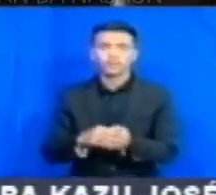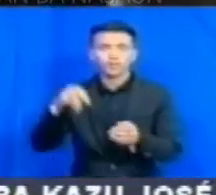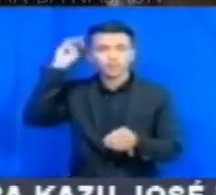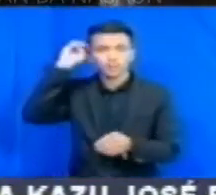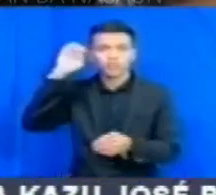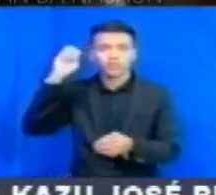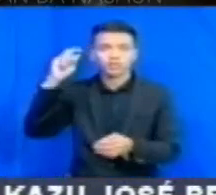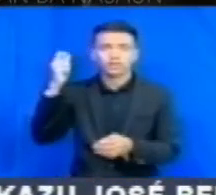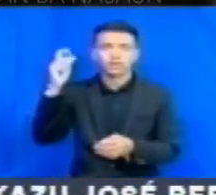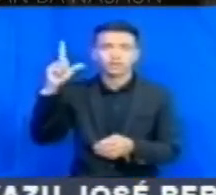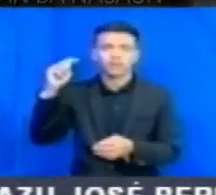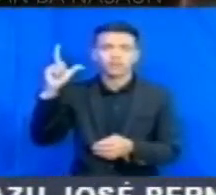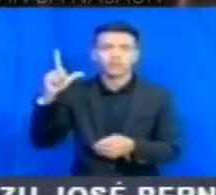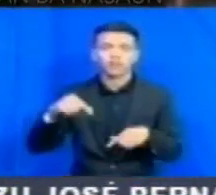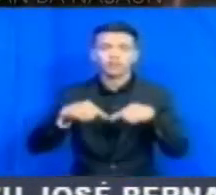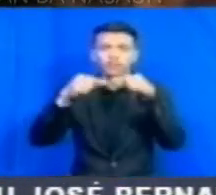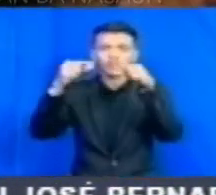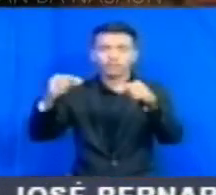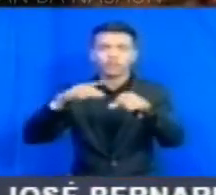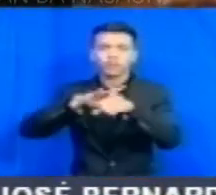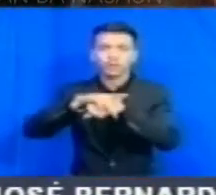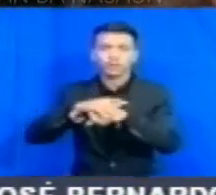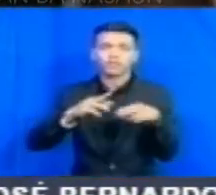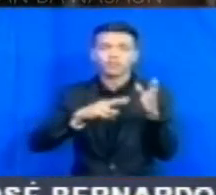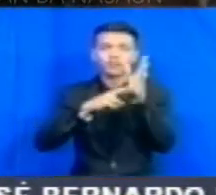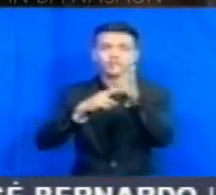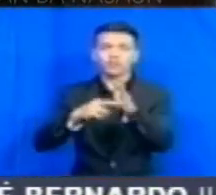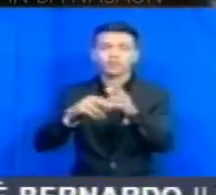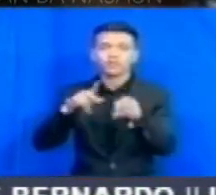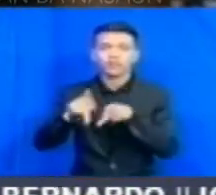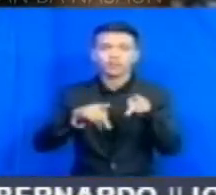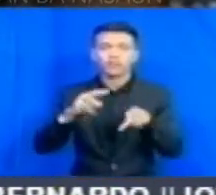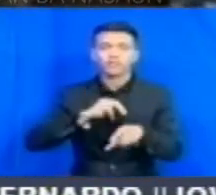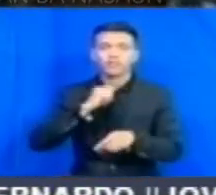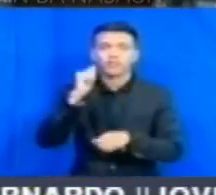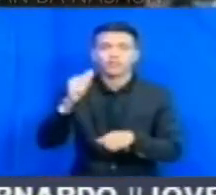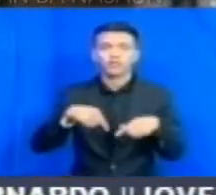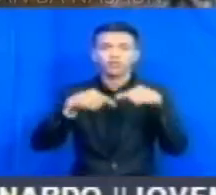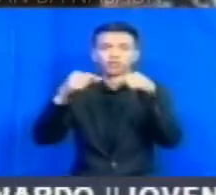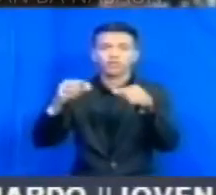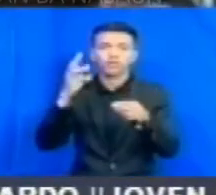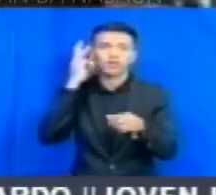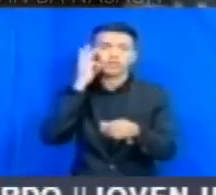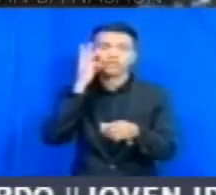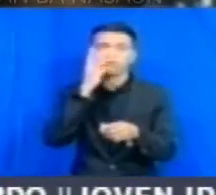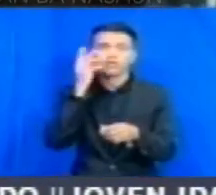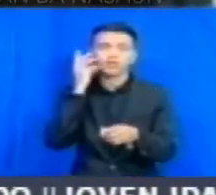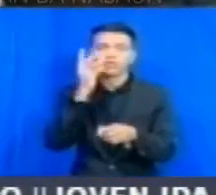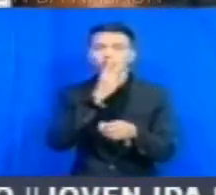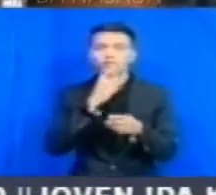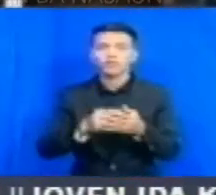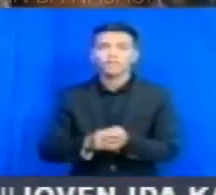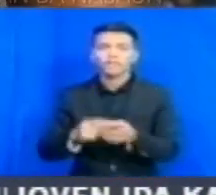em continua queda de Bataratai Susi, representante Sarani Diocese Maliana, no entrega simbolicamente a Funamba Sua Eminência, Dom